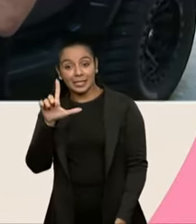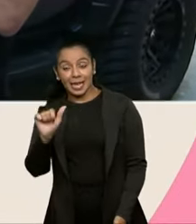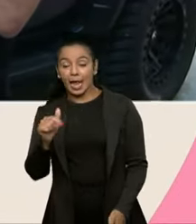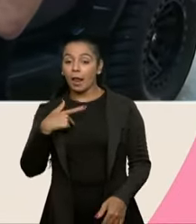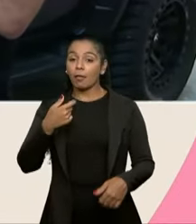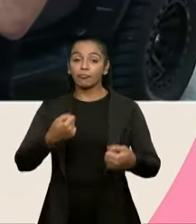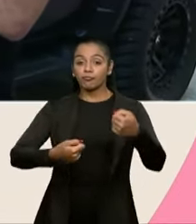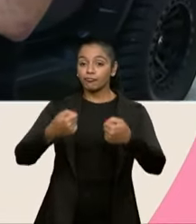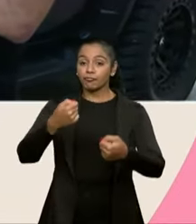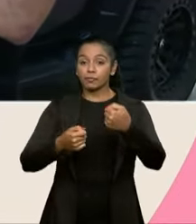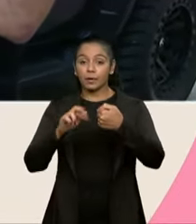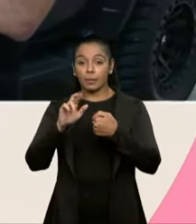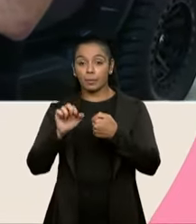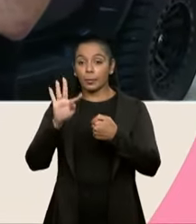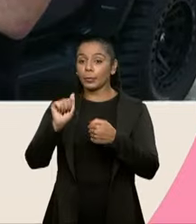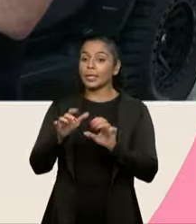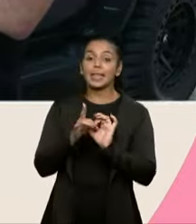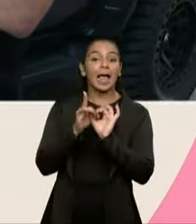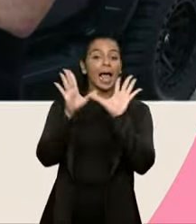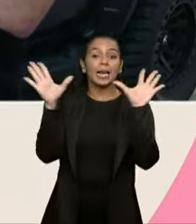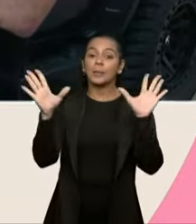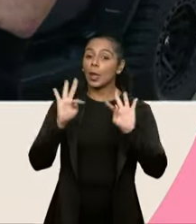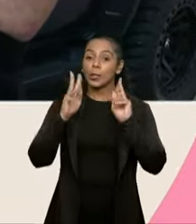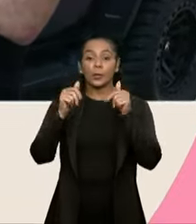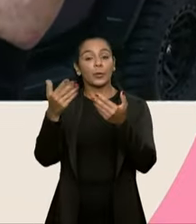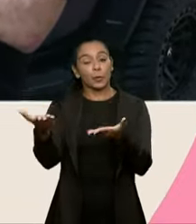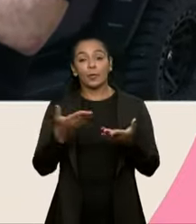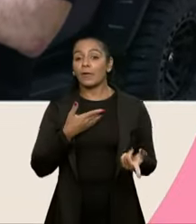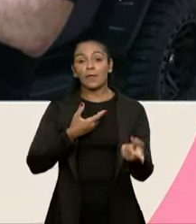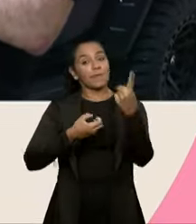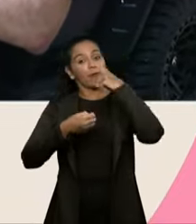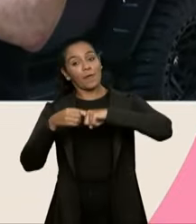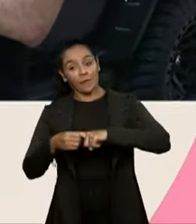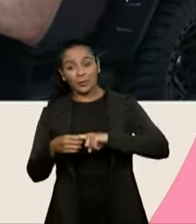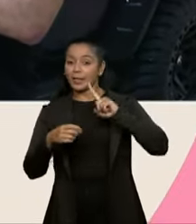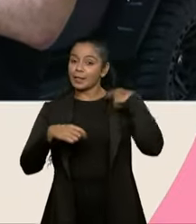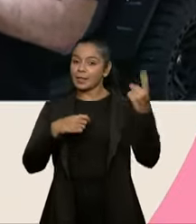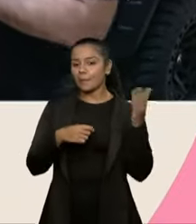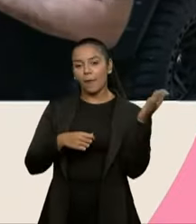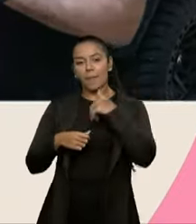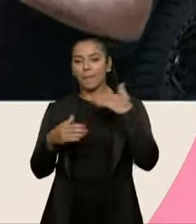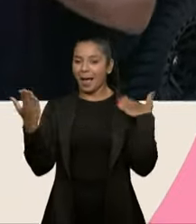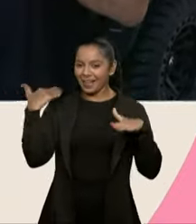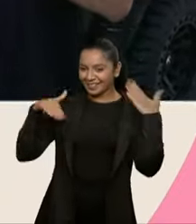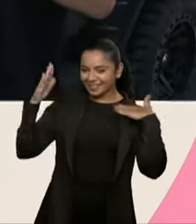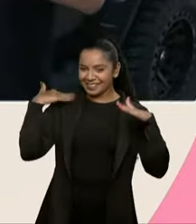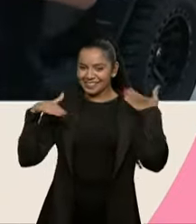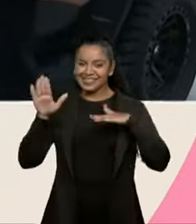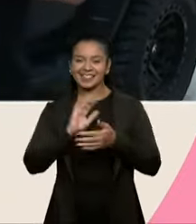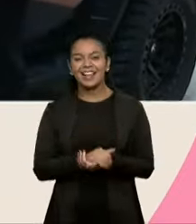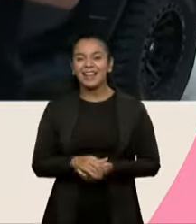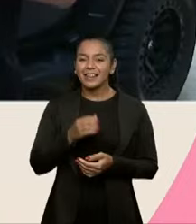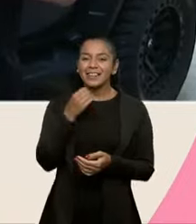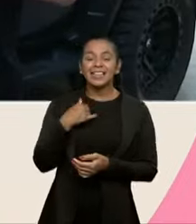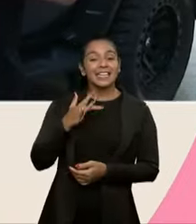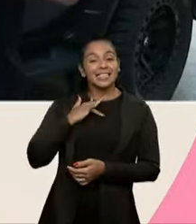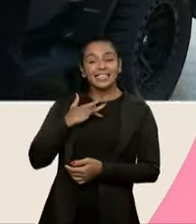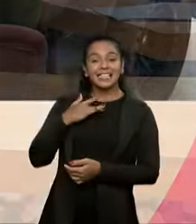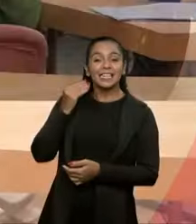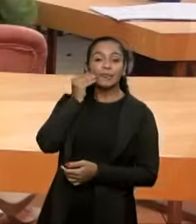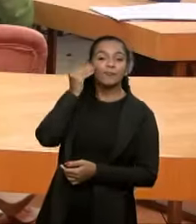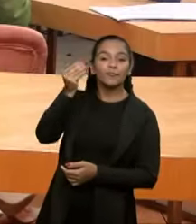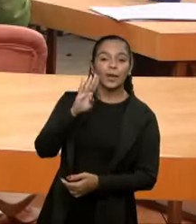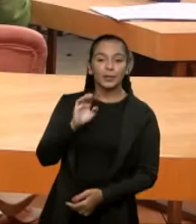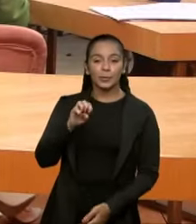aí. Está liberado, todo mundo convidado. Vou voltar lá pra dentro. Vem se quiser, cá, pode dar um rolê, André. Amor. Beleza, querido. Vem fechado. Pra cá pra Cissa, contar um beijo, que meu aconteceu. Amor. Beijo,